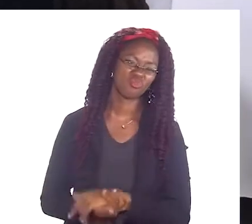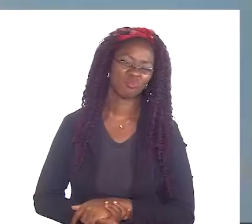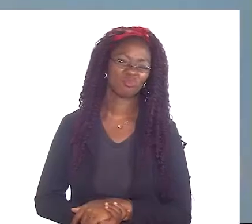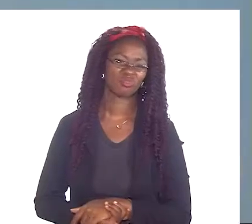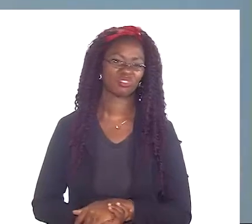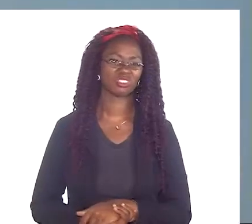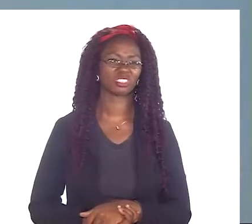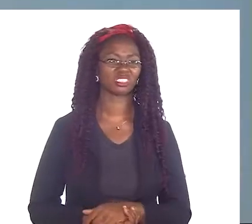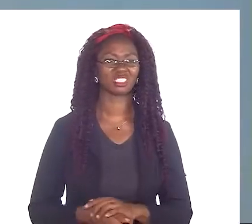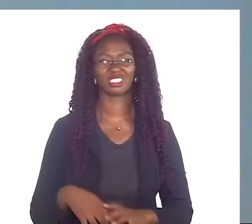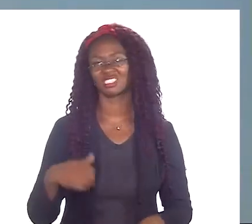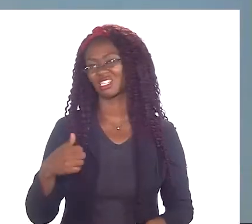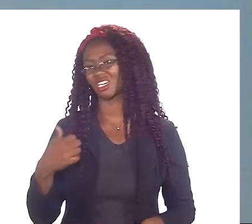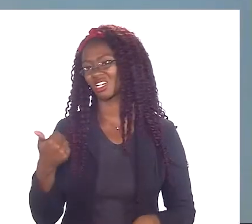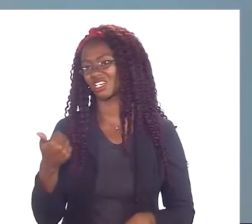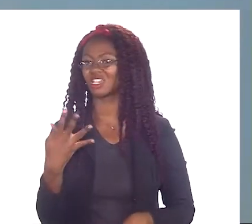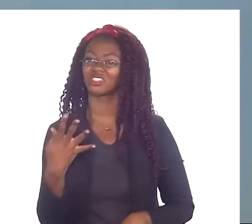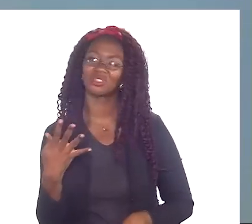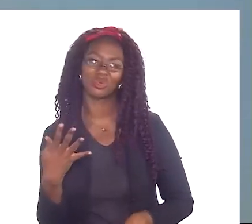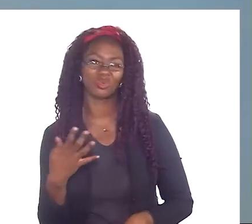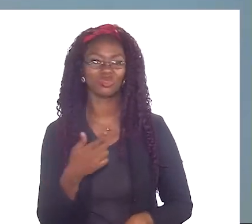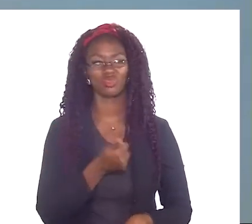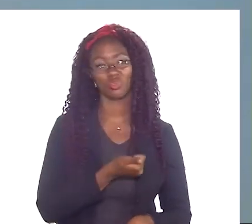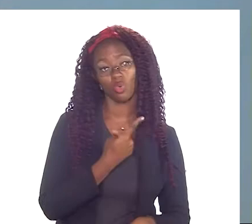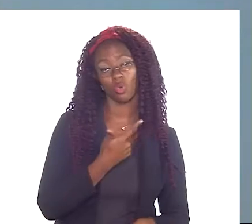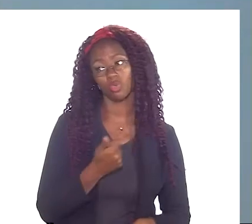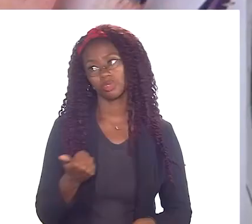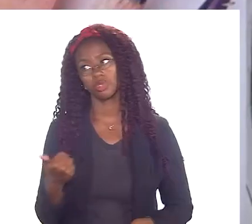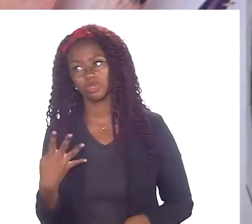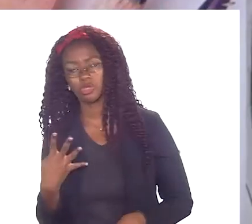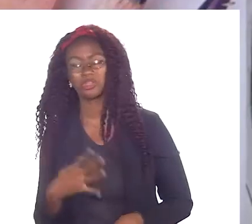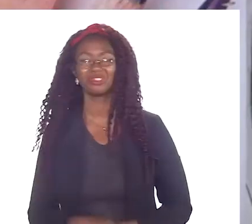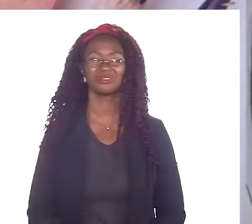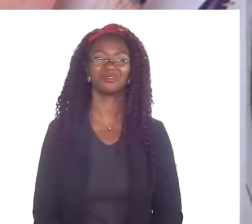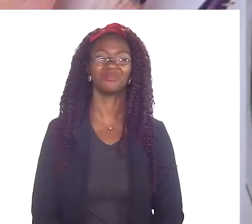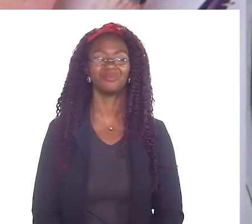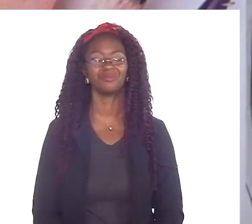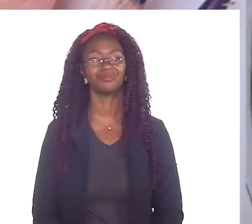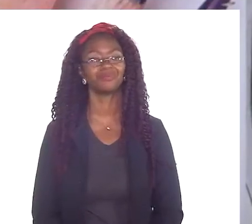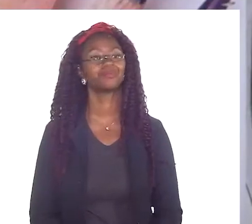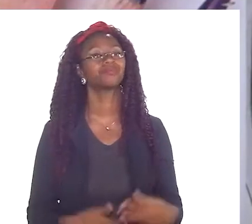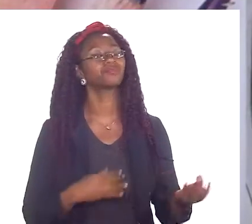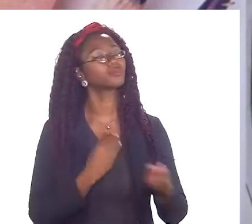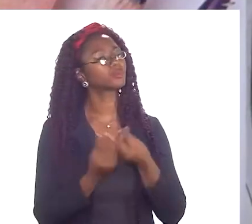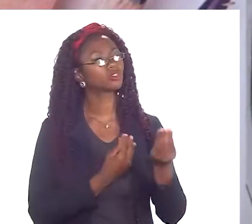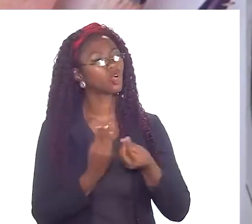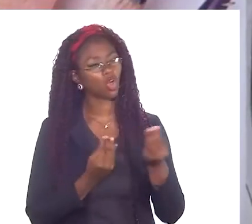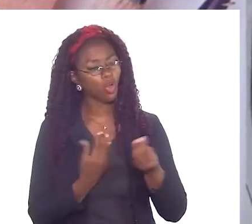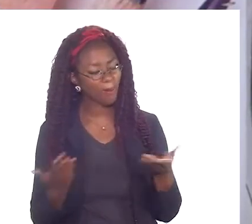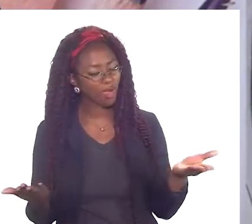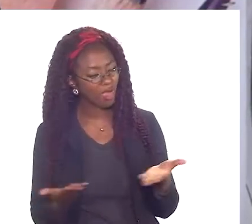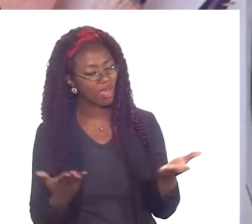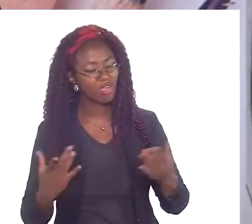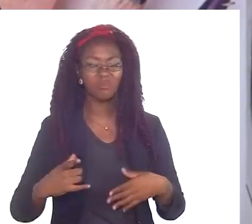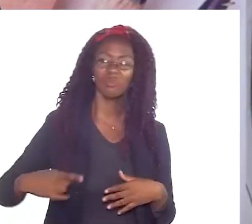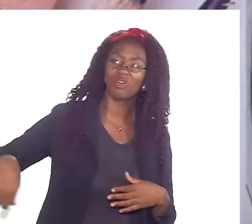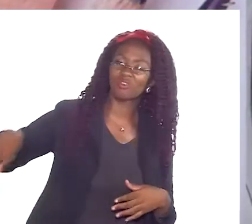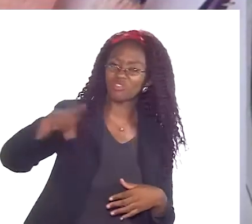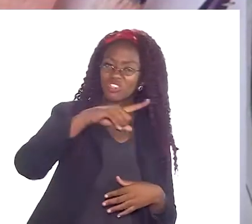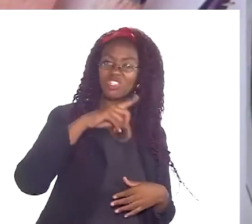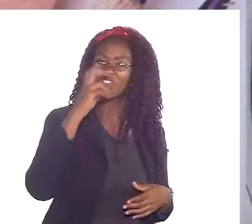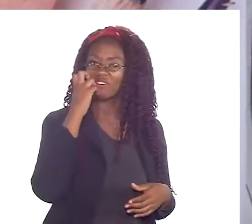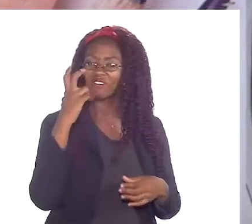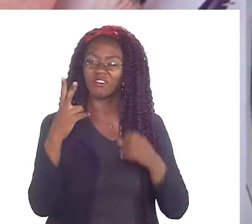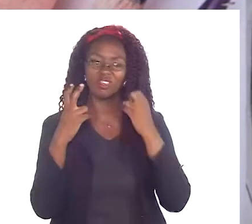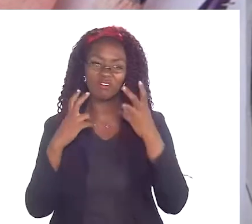12 a 14, né? De 12 a 14. E como é que foi, como é que tem sido para